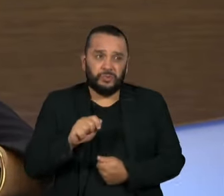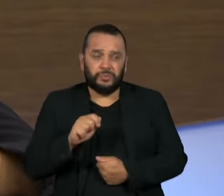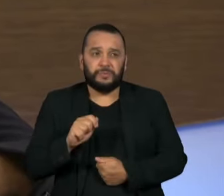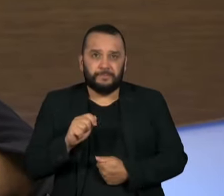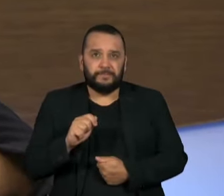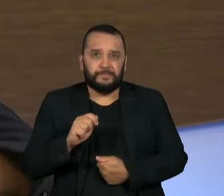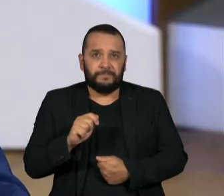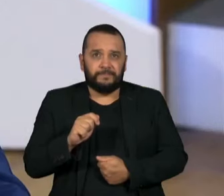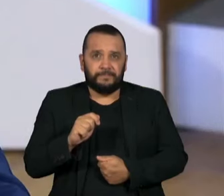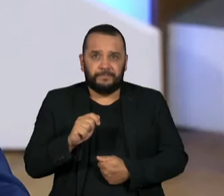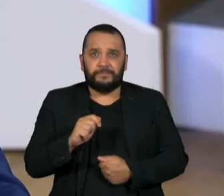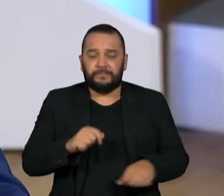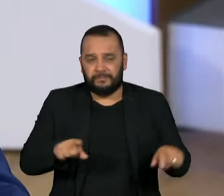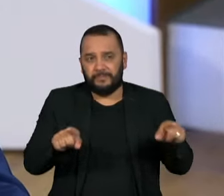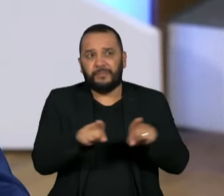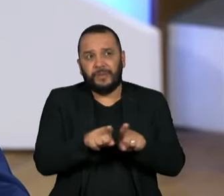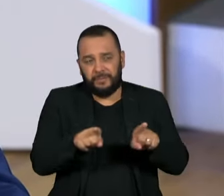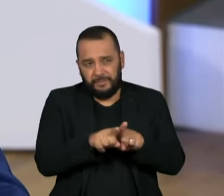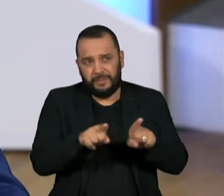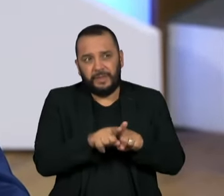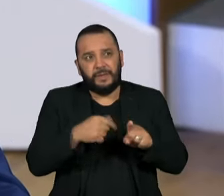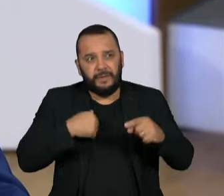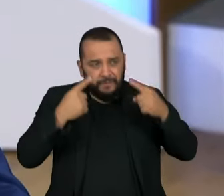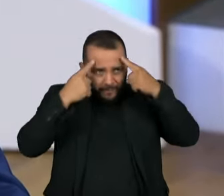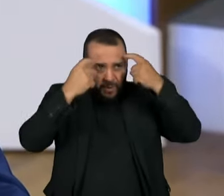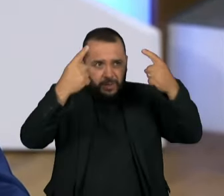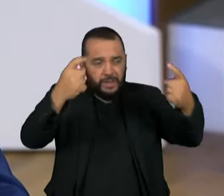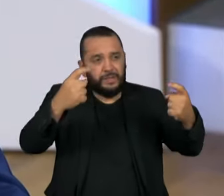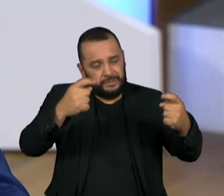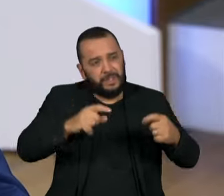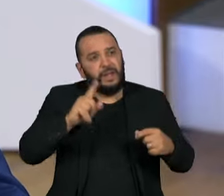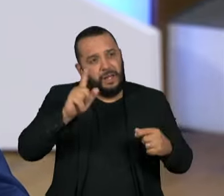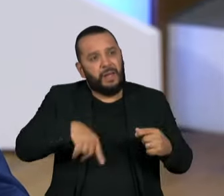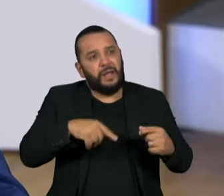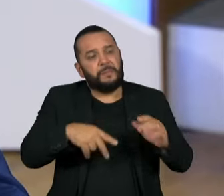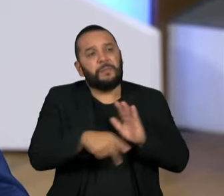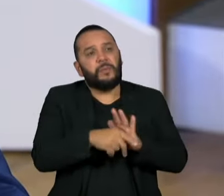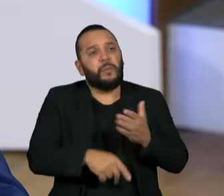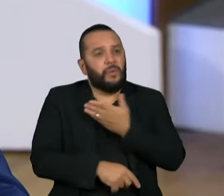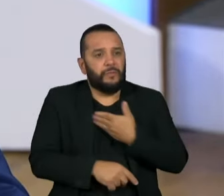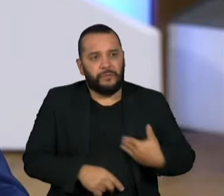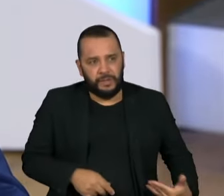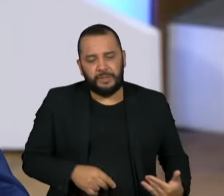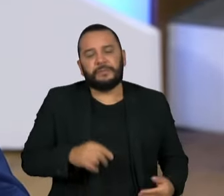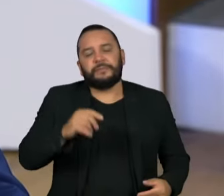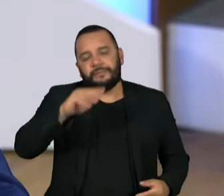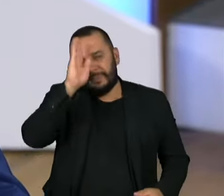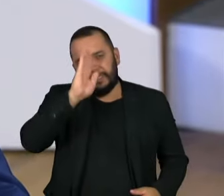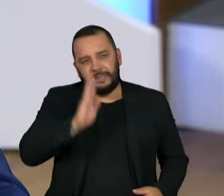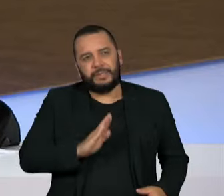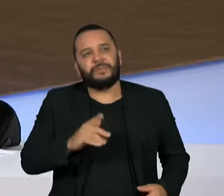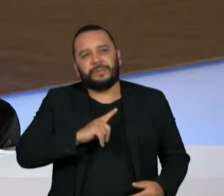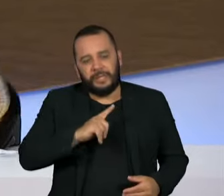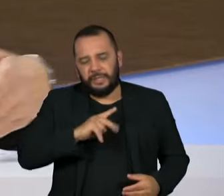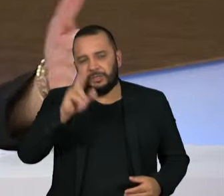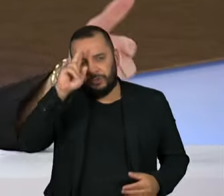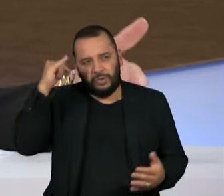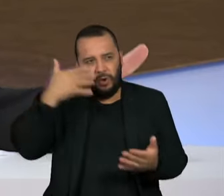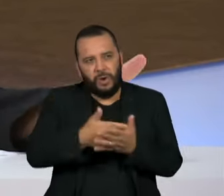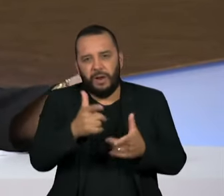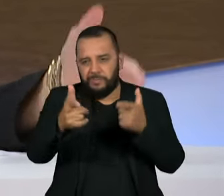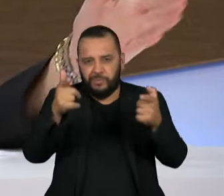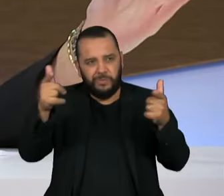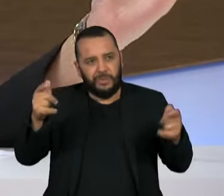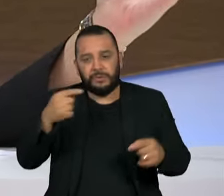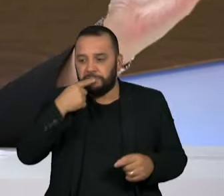recorte. Uma parte expressiva dessa violência é praticada por agentes do Estado. O Brasil tem um histórico de chacinas, recentemente a gente teve uma